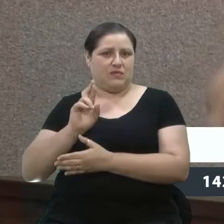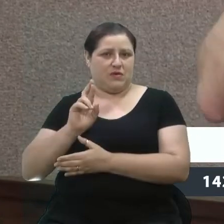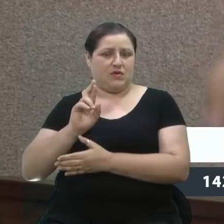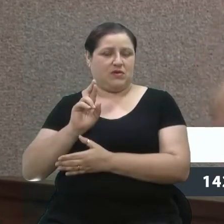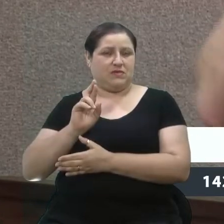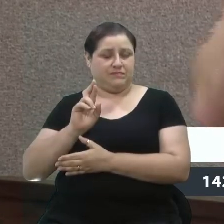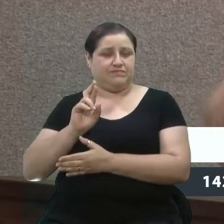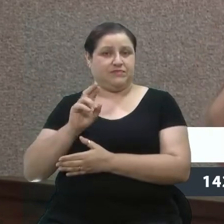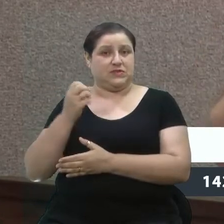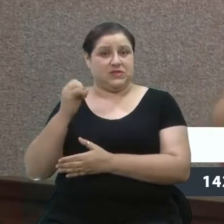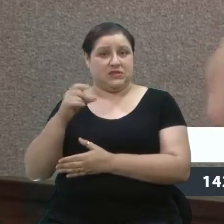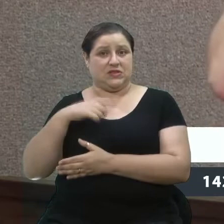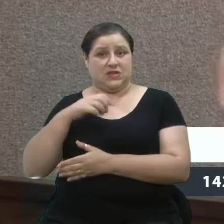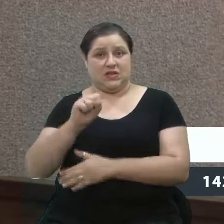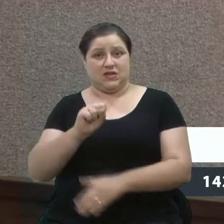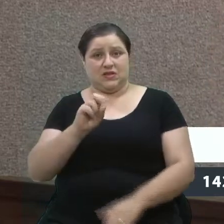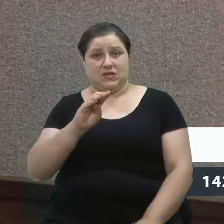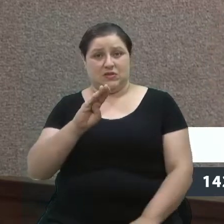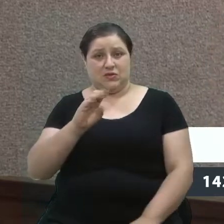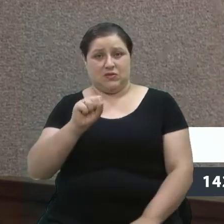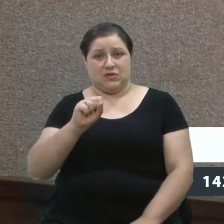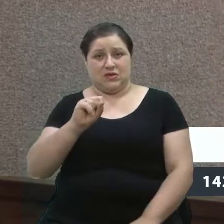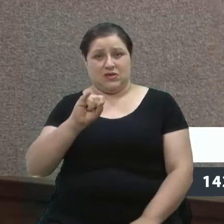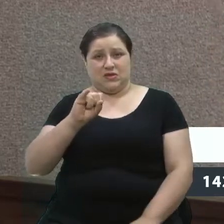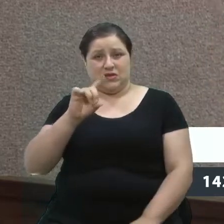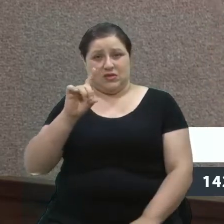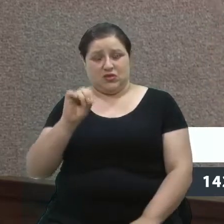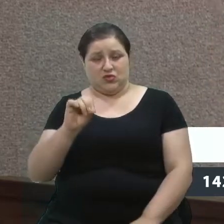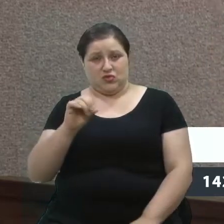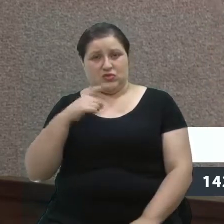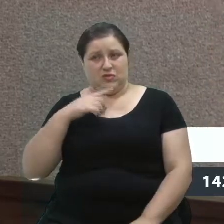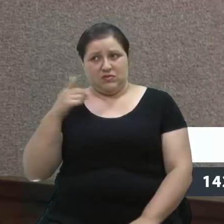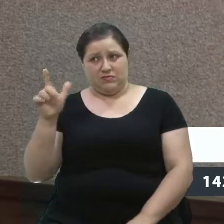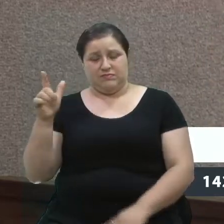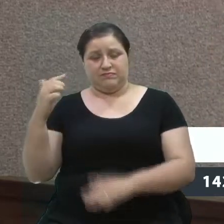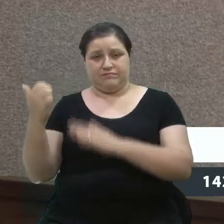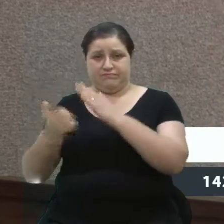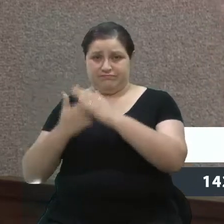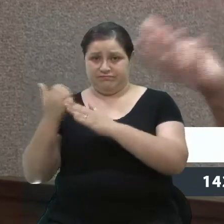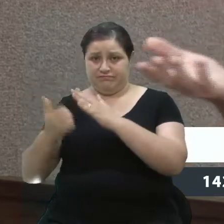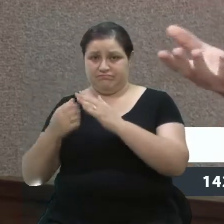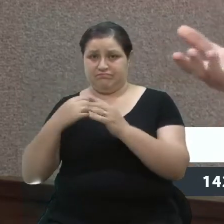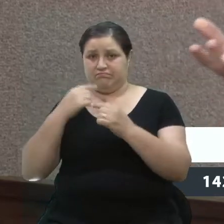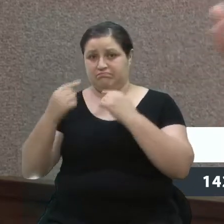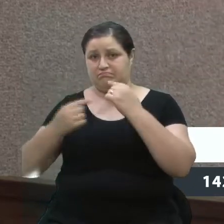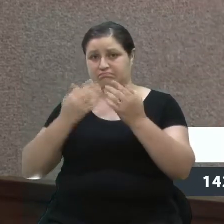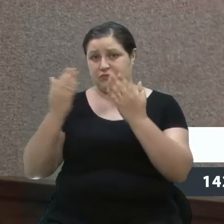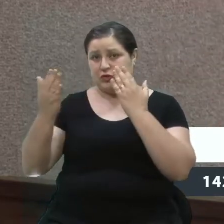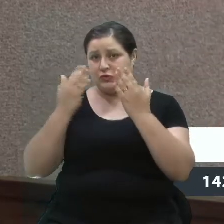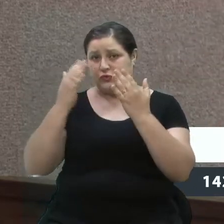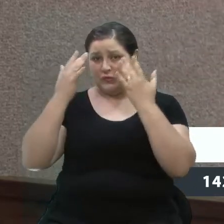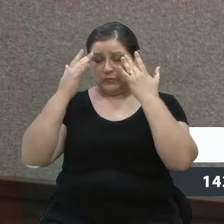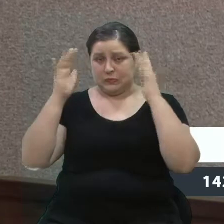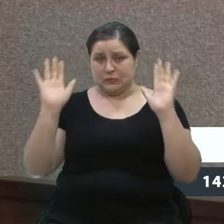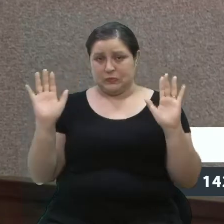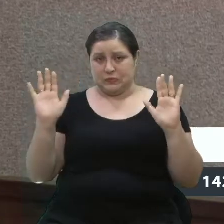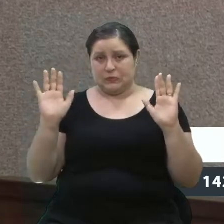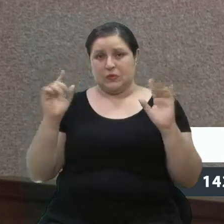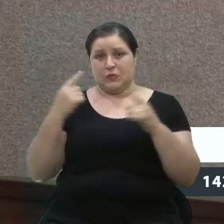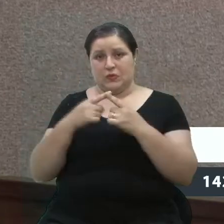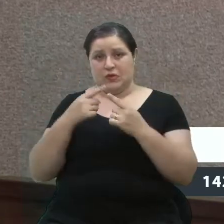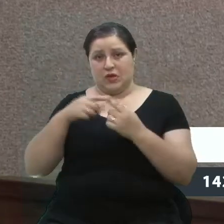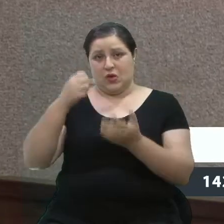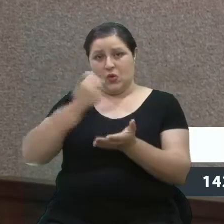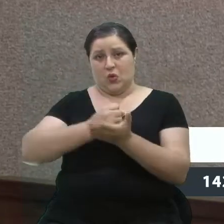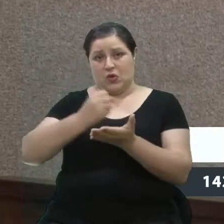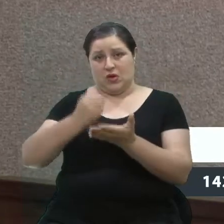fosse colocado um subsídio, será que não apareceriam outras empresas? É uma dúvida que nós não vamos saber, vereador Bressan. Porque no contrato